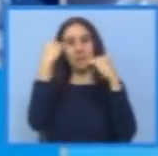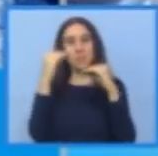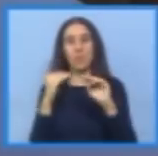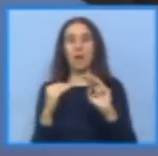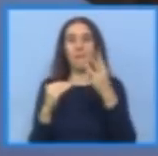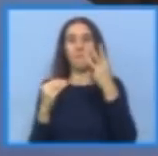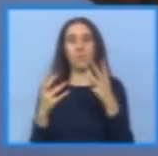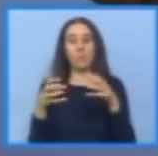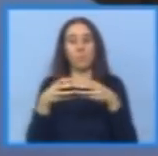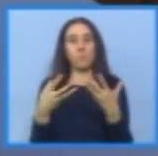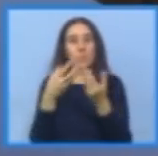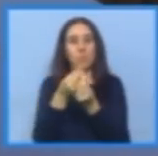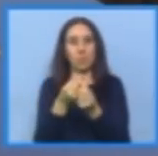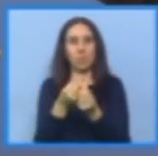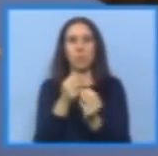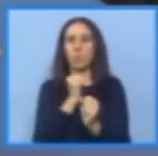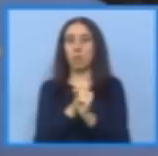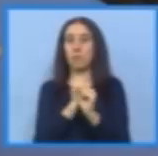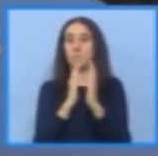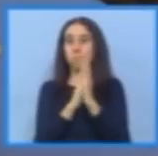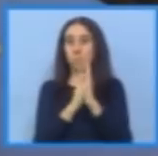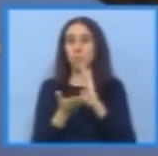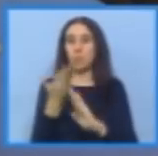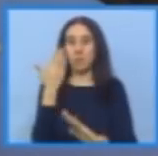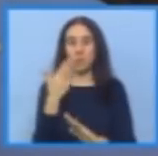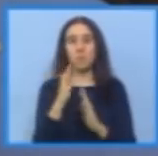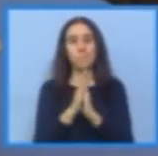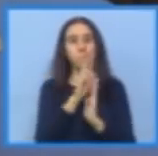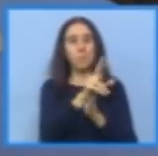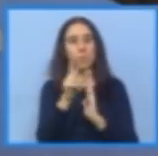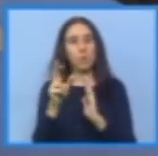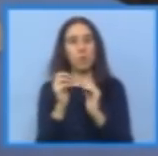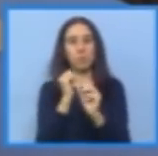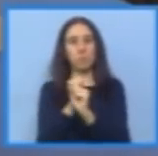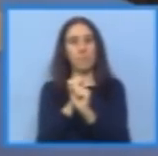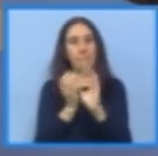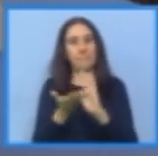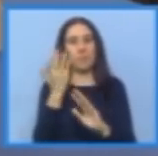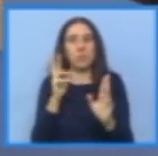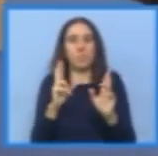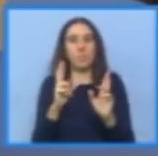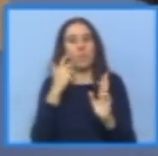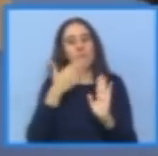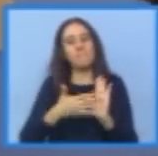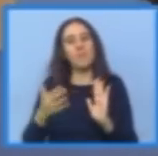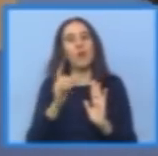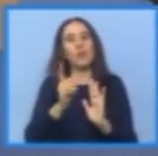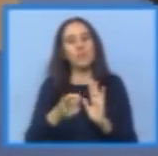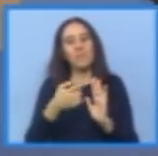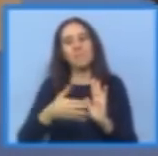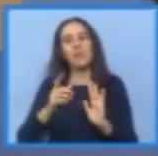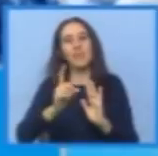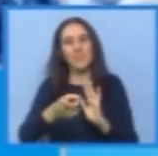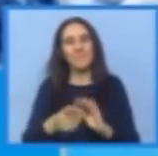grupo. Faz-se um trabalho muito mais de igreja, um trabalho muito mais missionário e espero eu, vamos ver os frutos. Vamos ver os